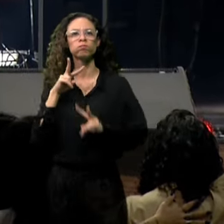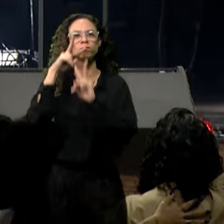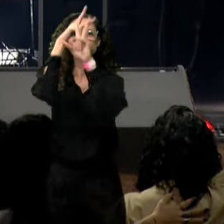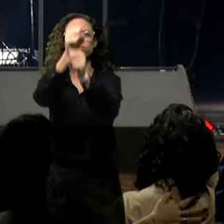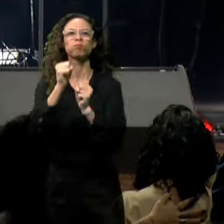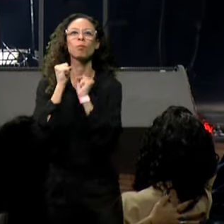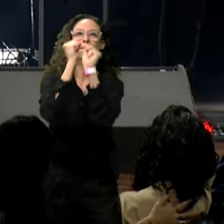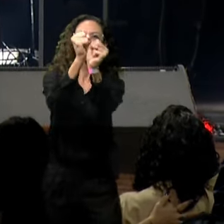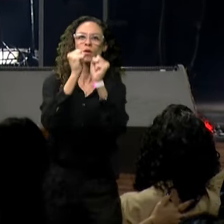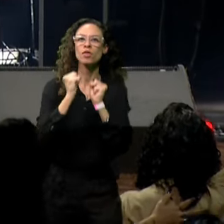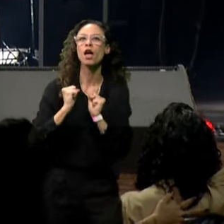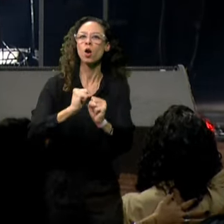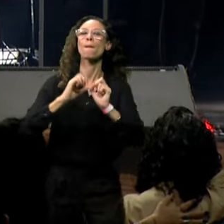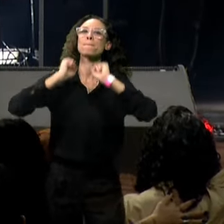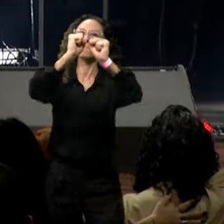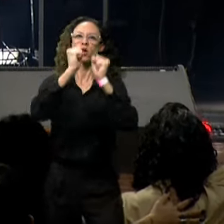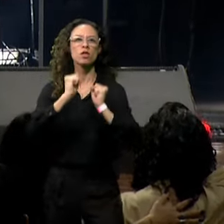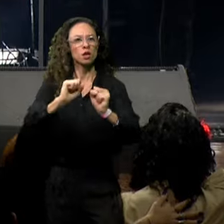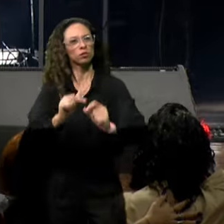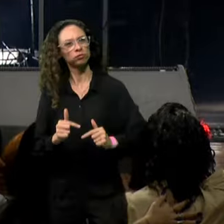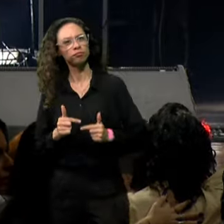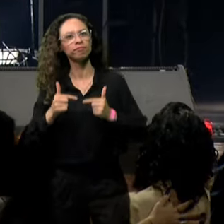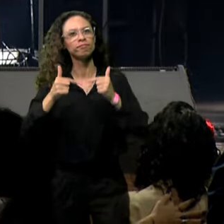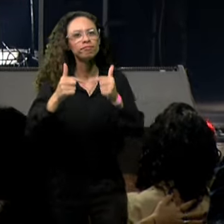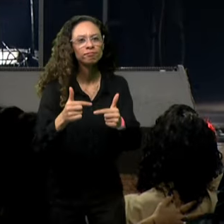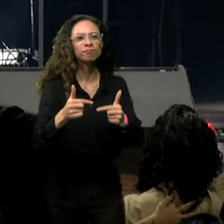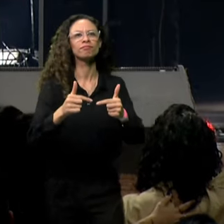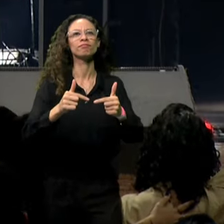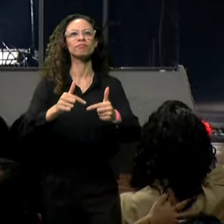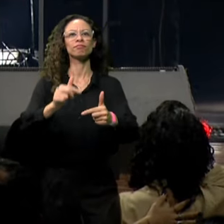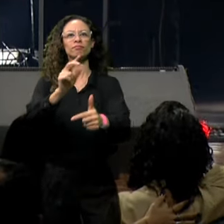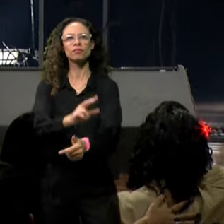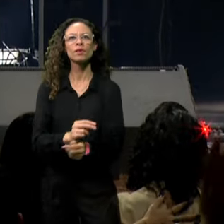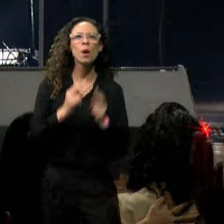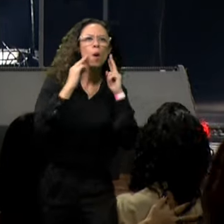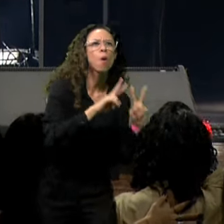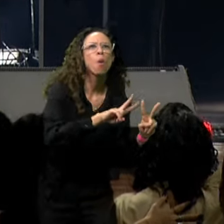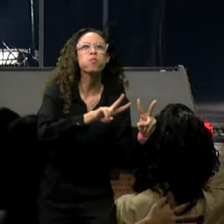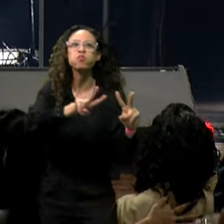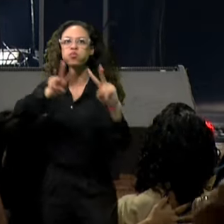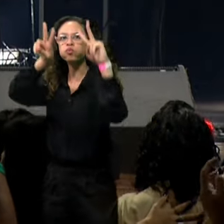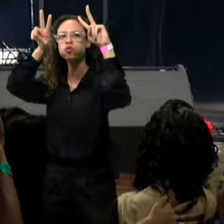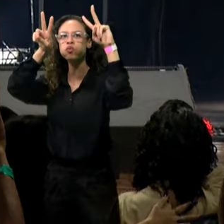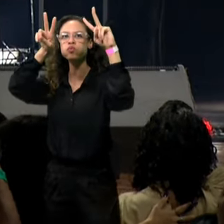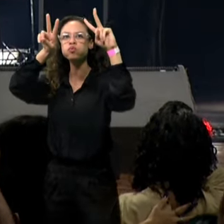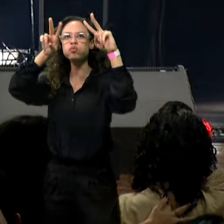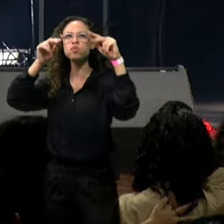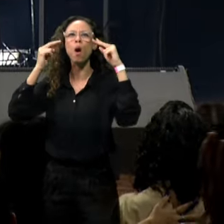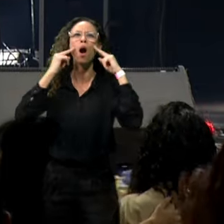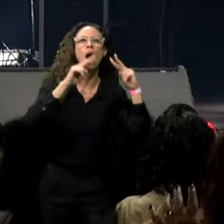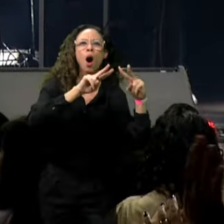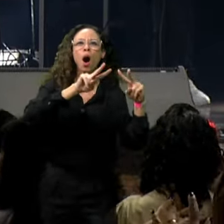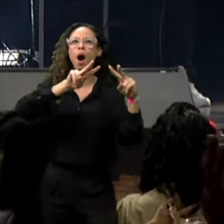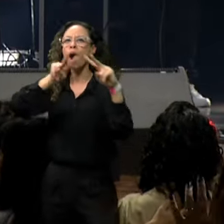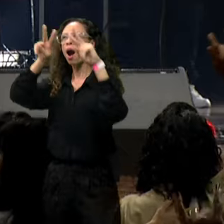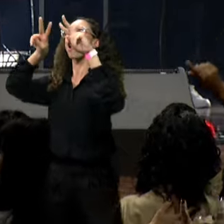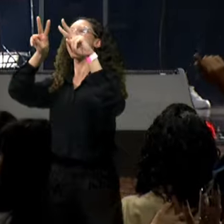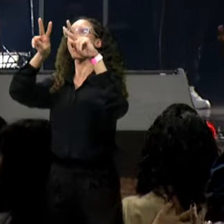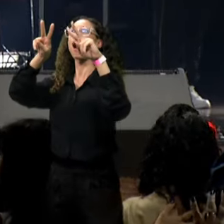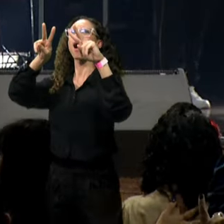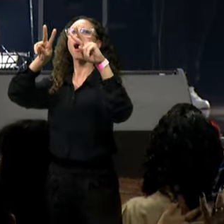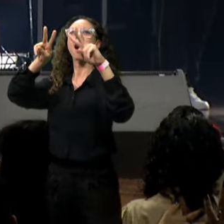o Senhor poderoso na batalha levantai portas as vossas cabeças levantai-vos